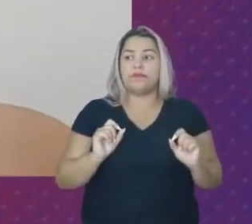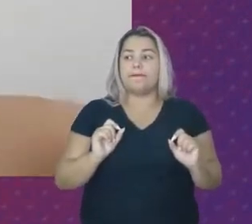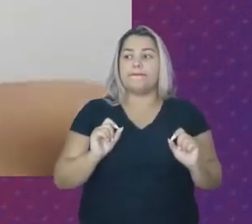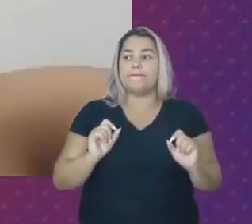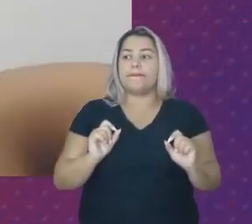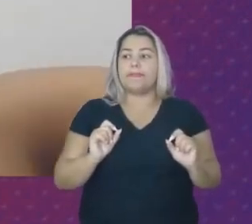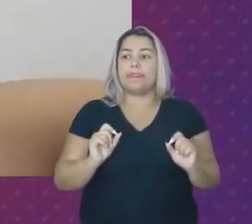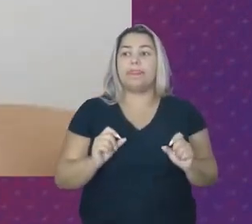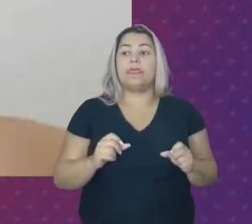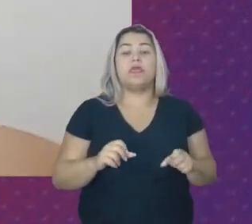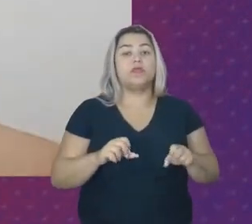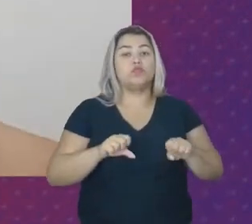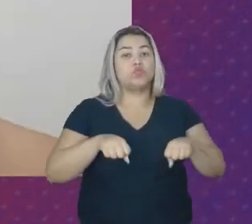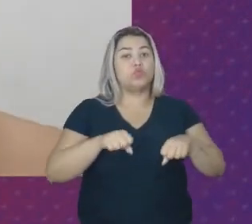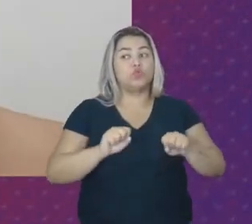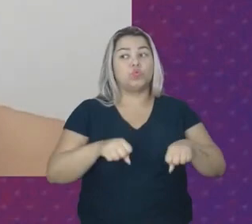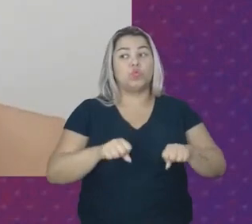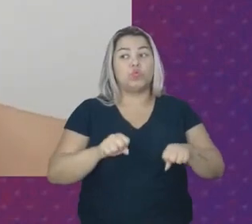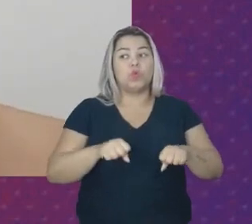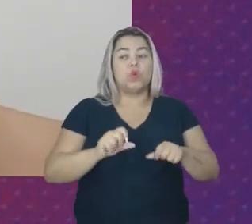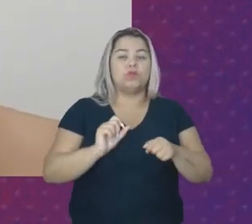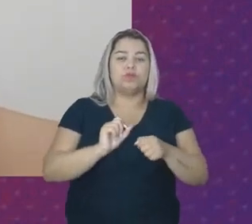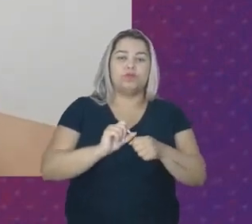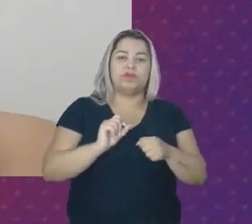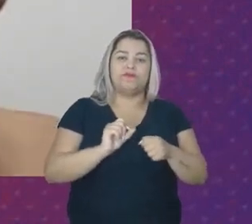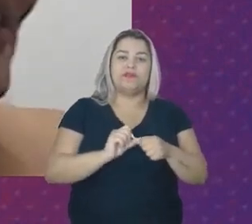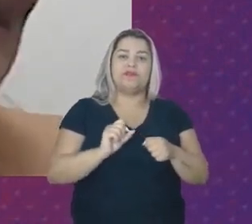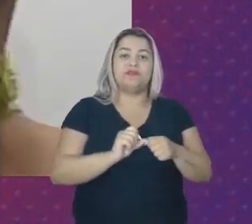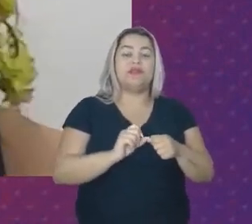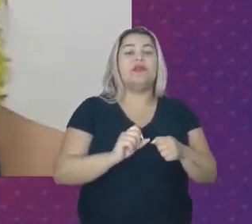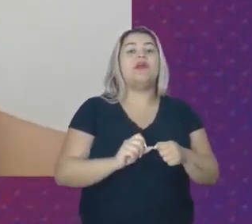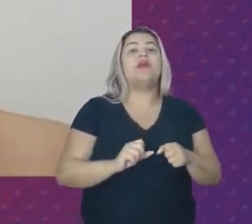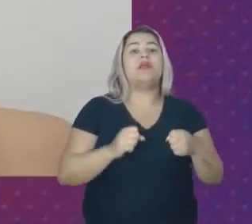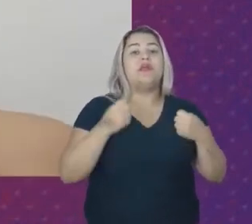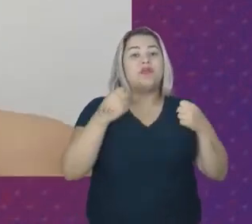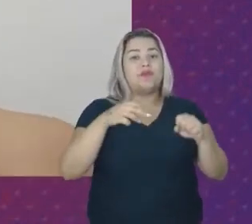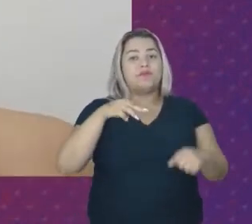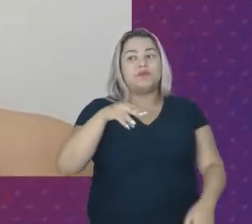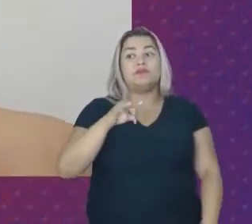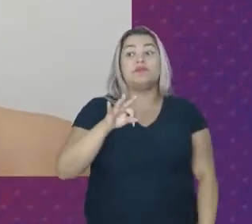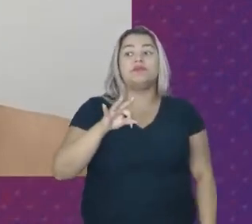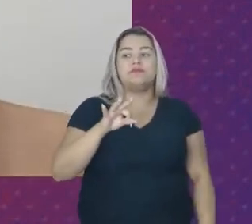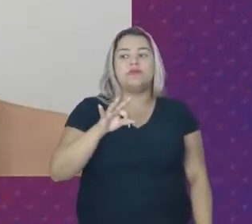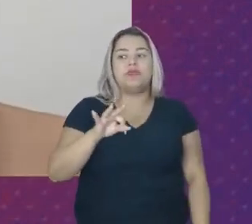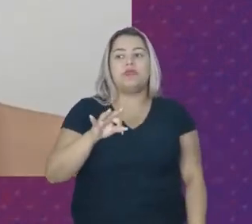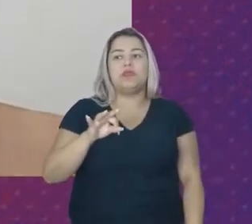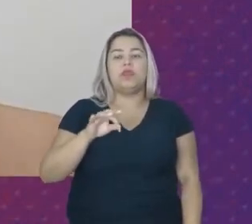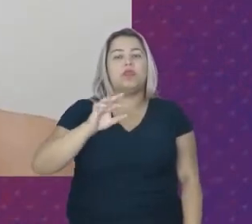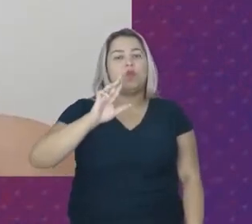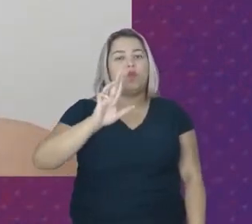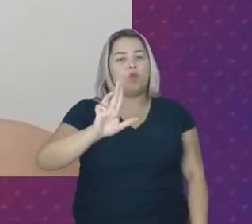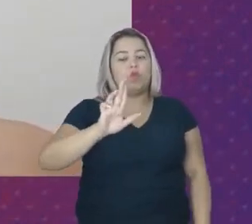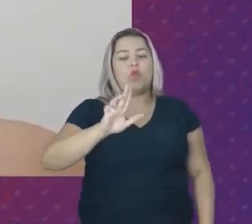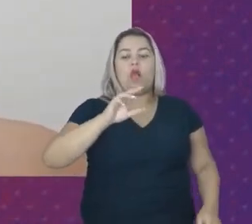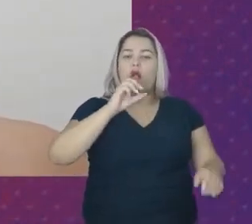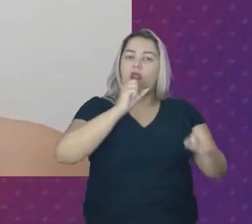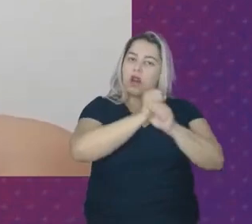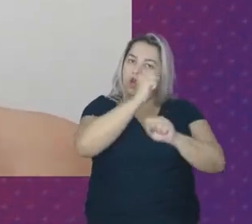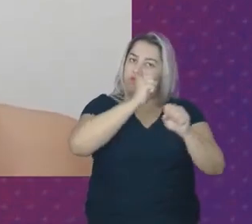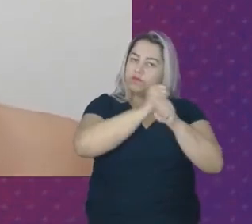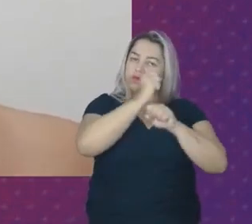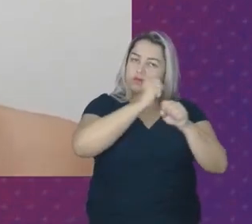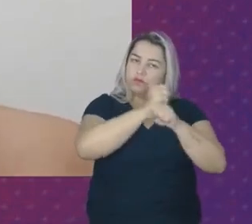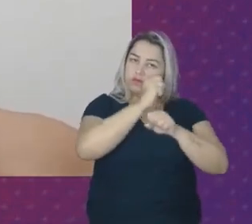de moto, estou aqui para fazer atividades com MST, no caso do Lula, eu estou aqui para construir com